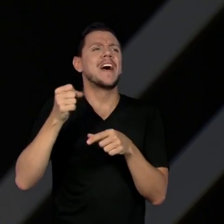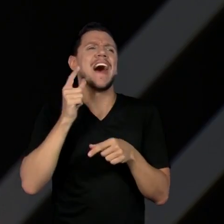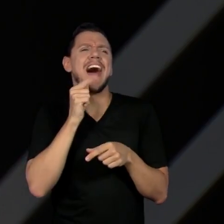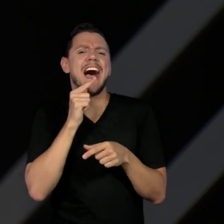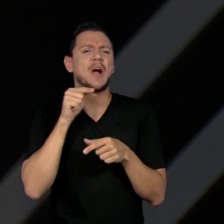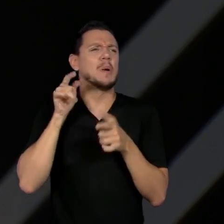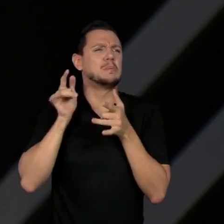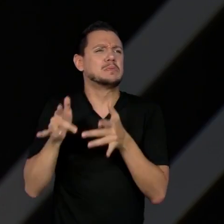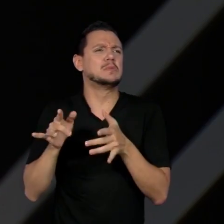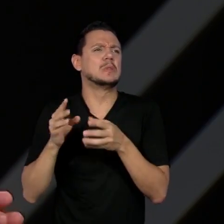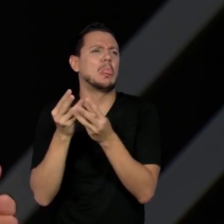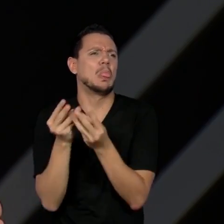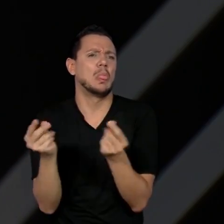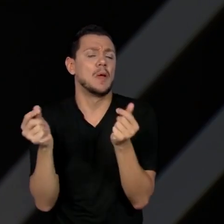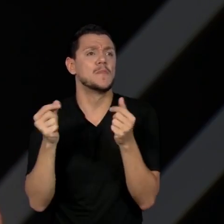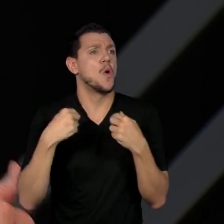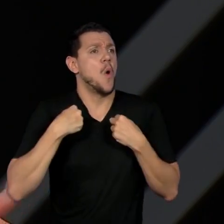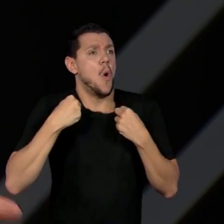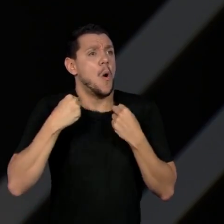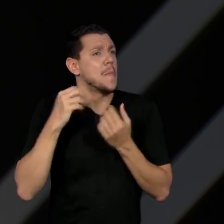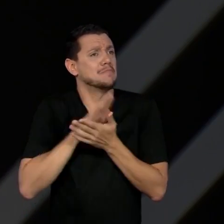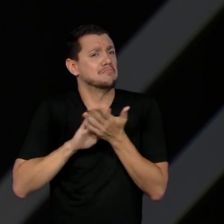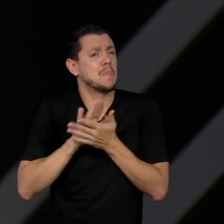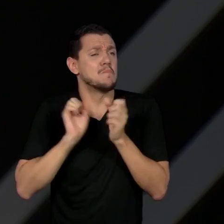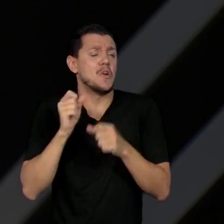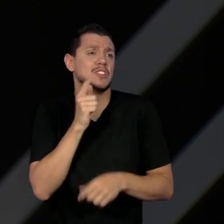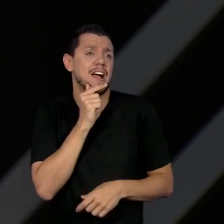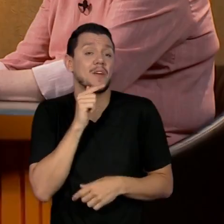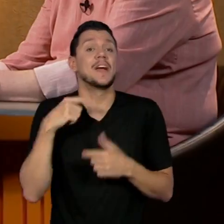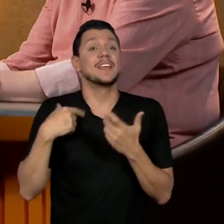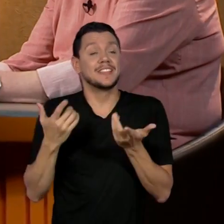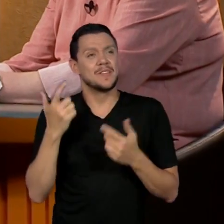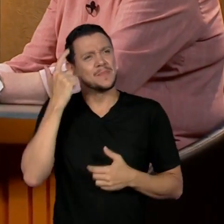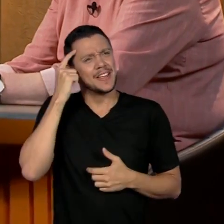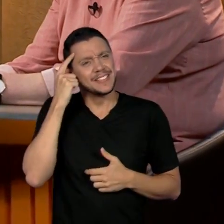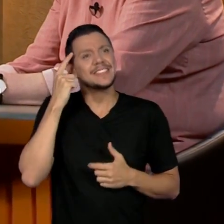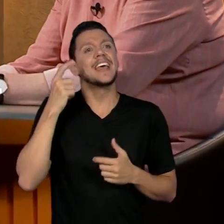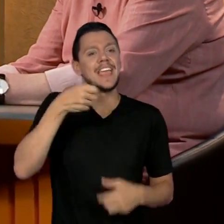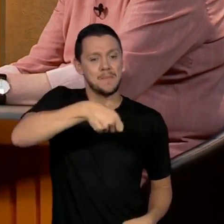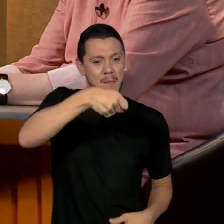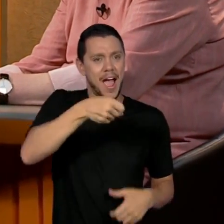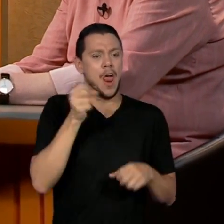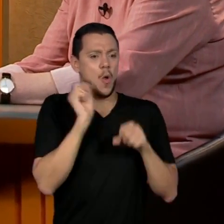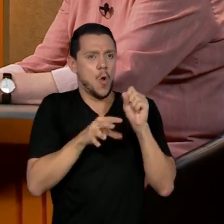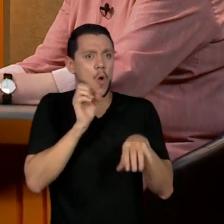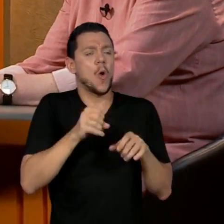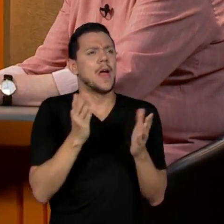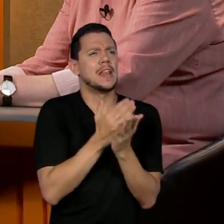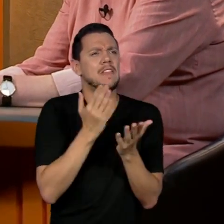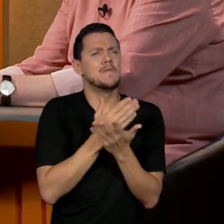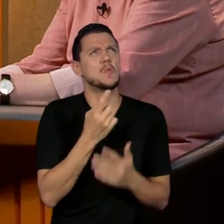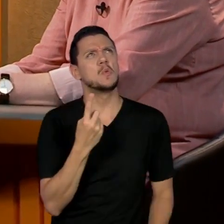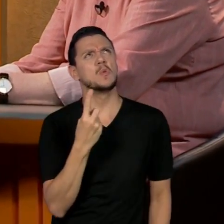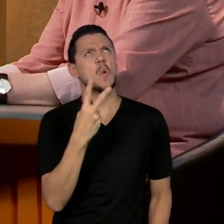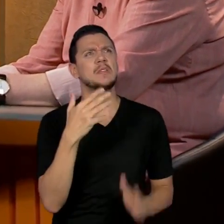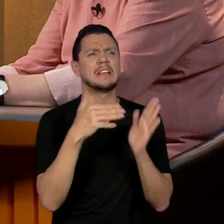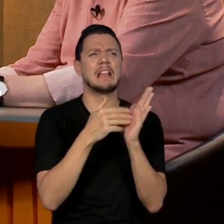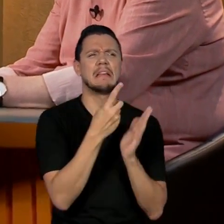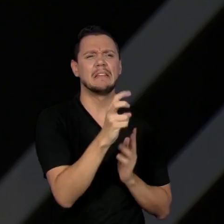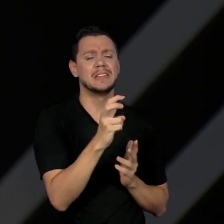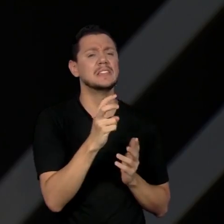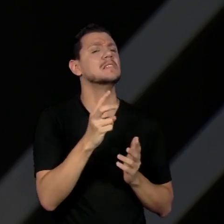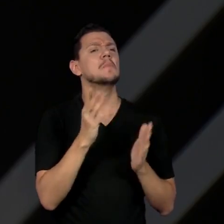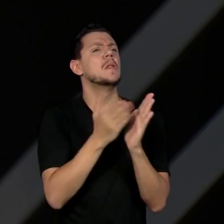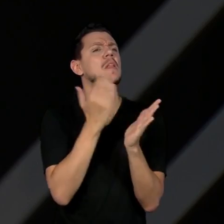E a roupa não. Então, os livros guardados na mala. Uns 12 a 15 livros. Eram livros de